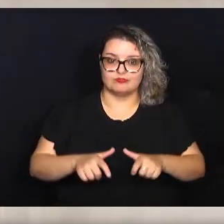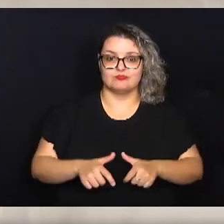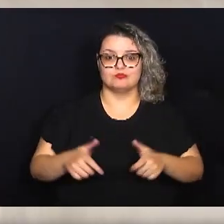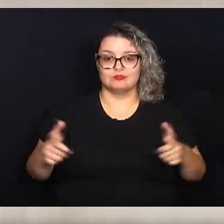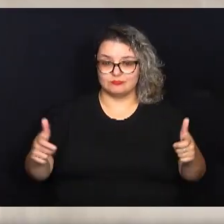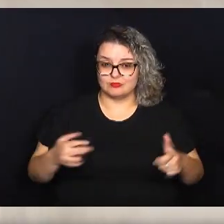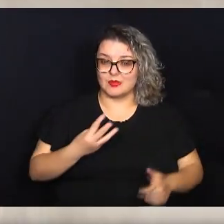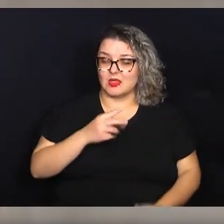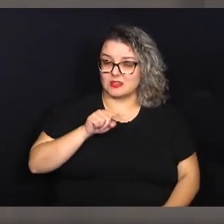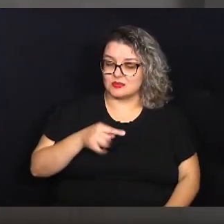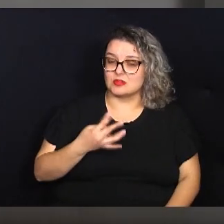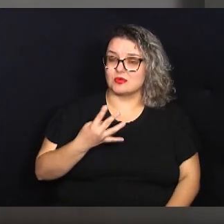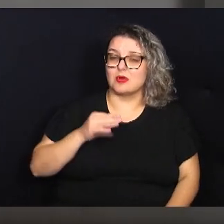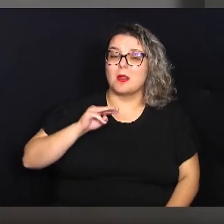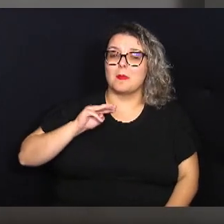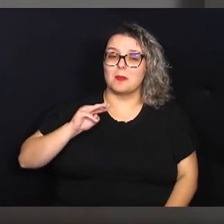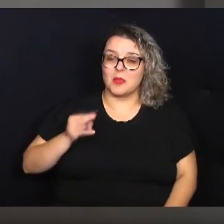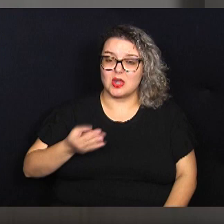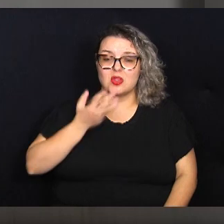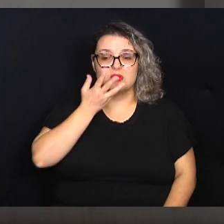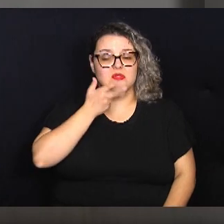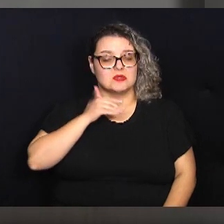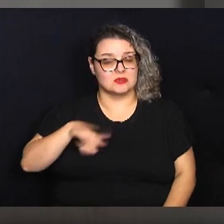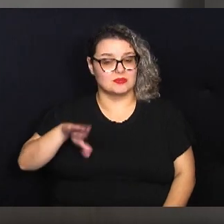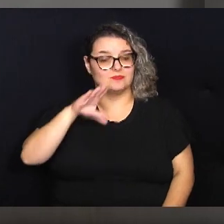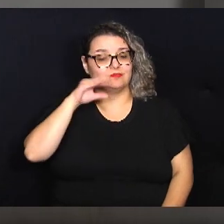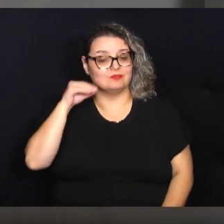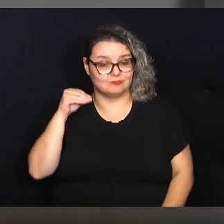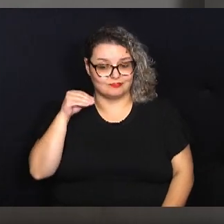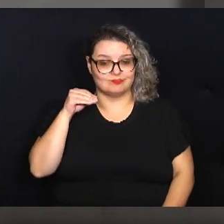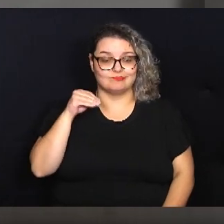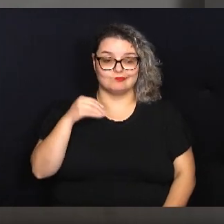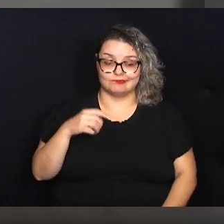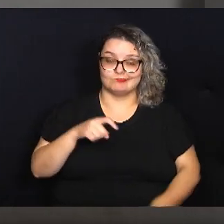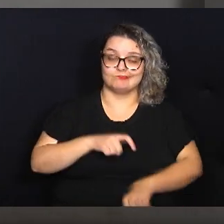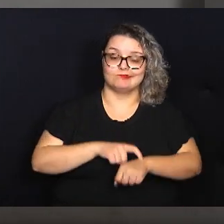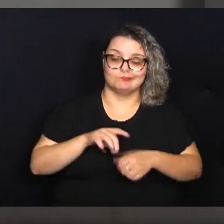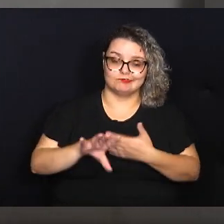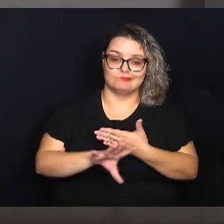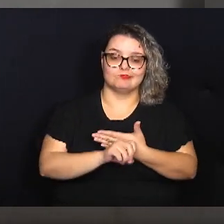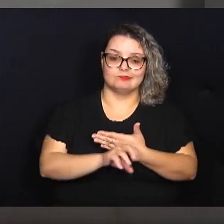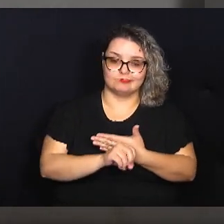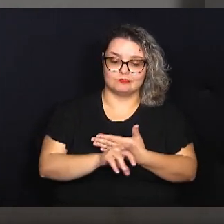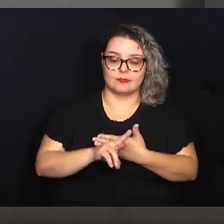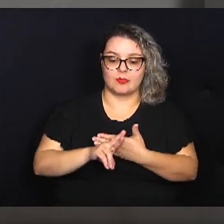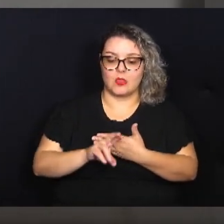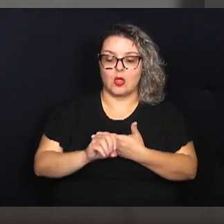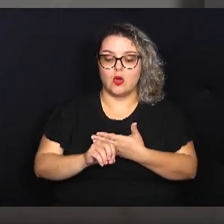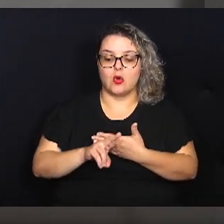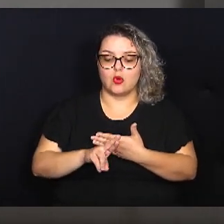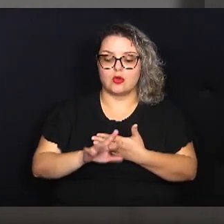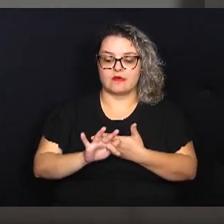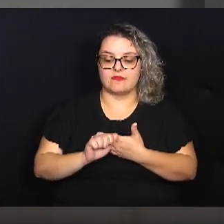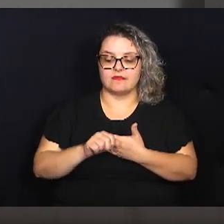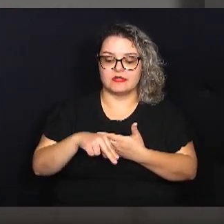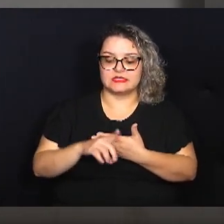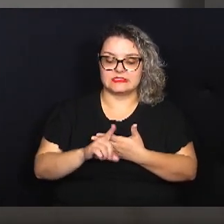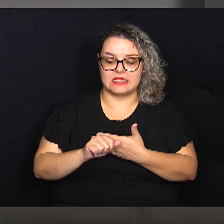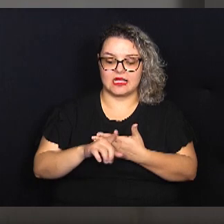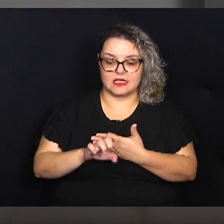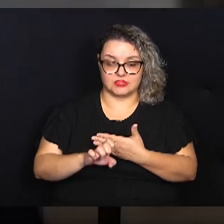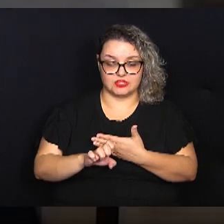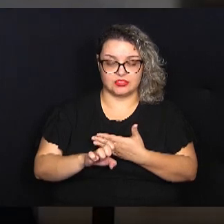ao menos 3,4 milhões de crianças e adolescentes em situação de orfandade no